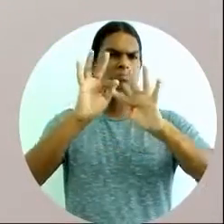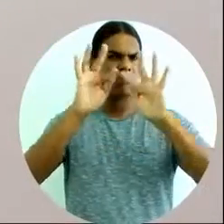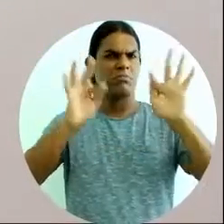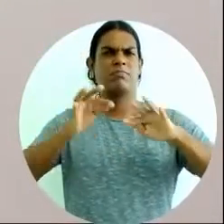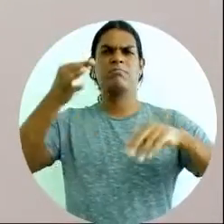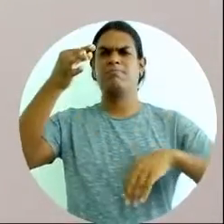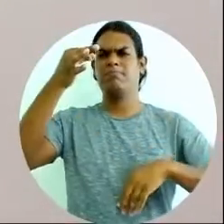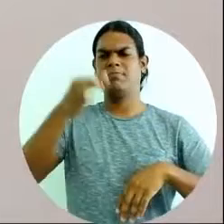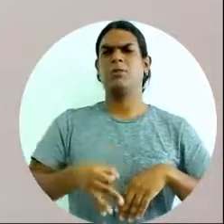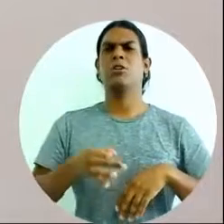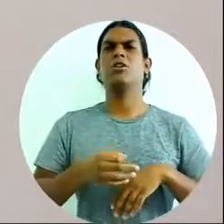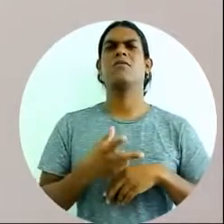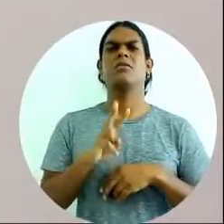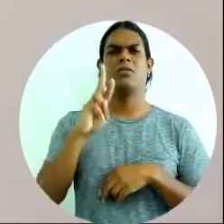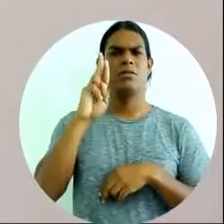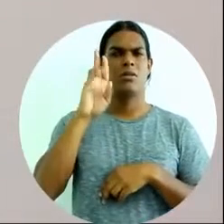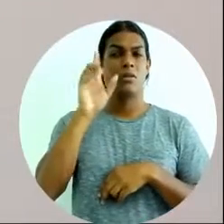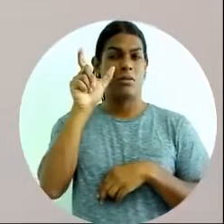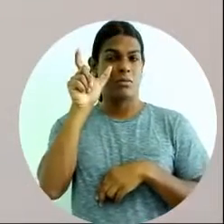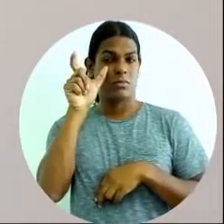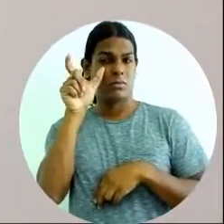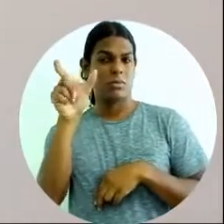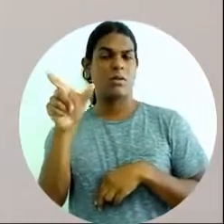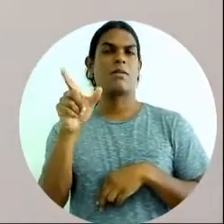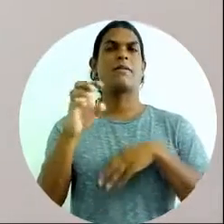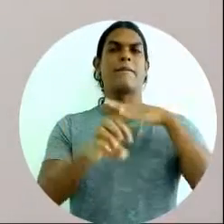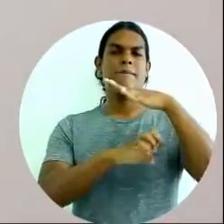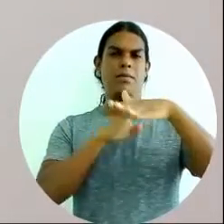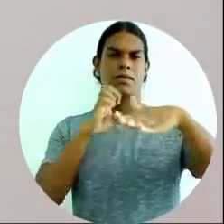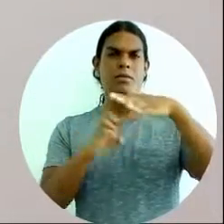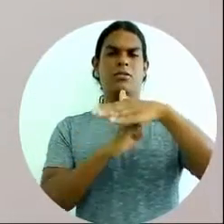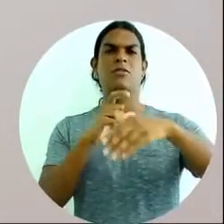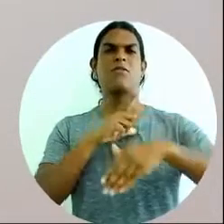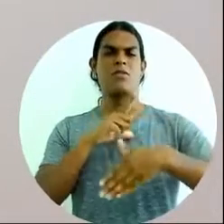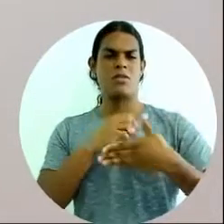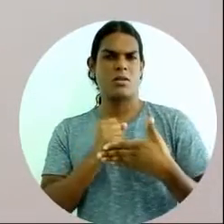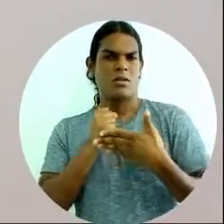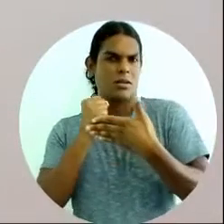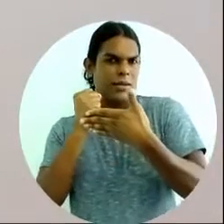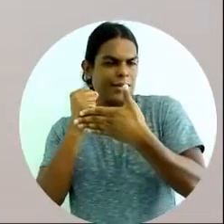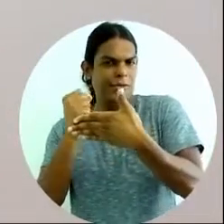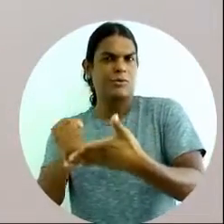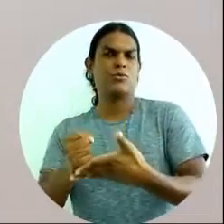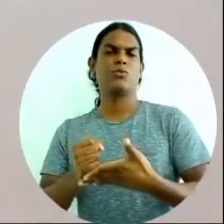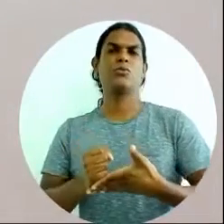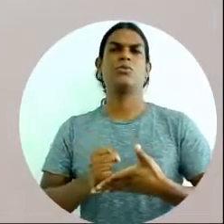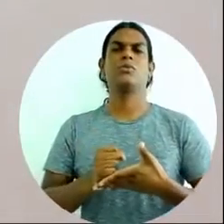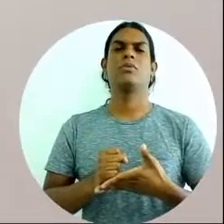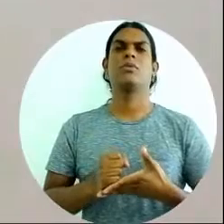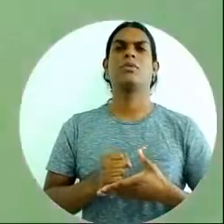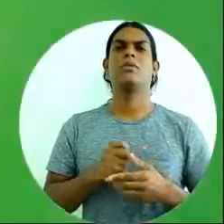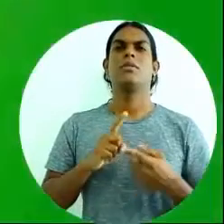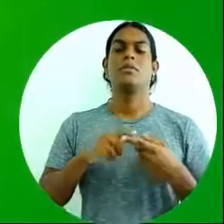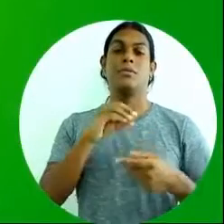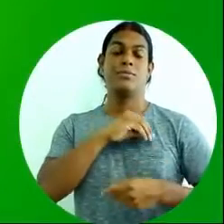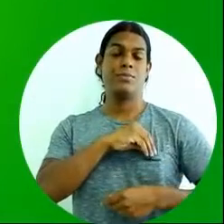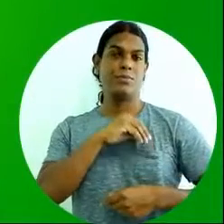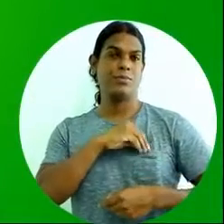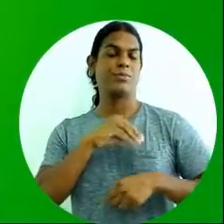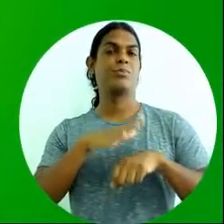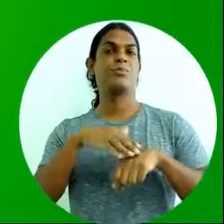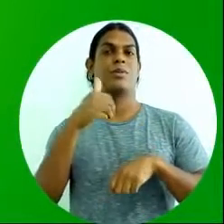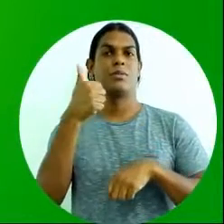termos de reconhecimento da empresa, de incentivos monetários e não monetários. Outro ponto importante,